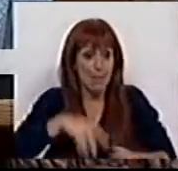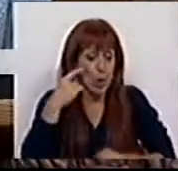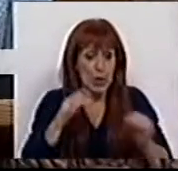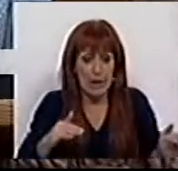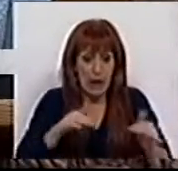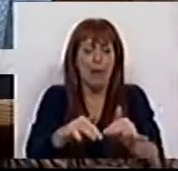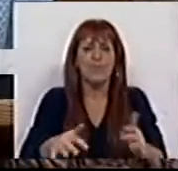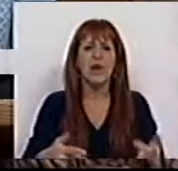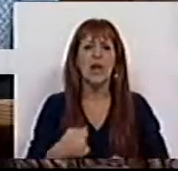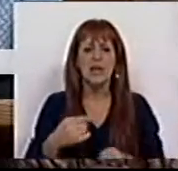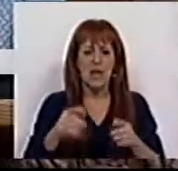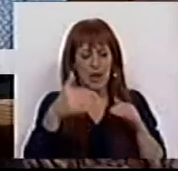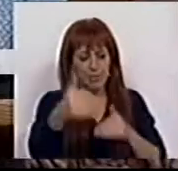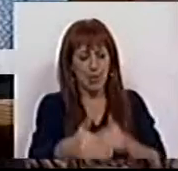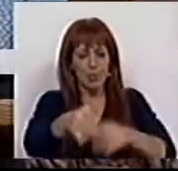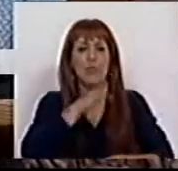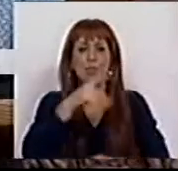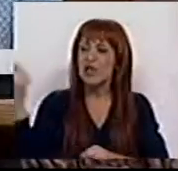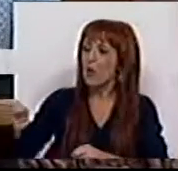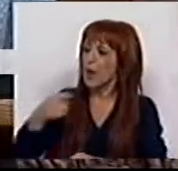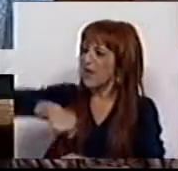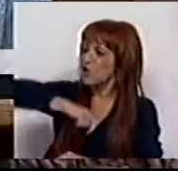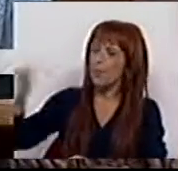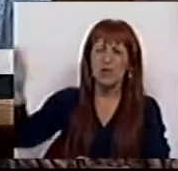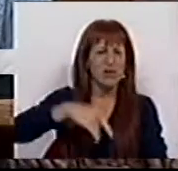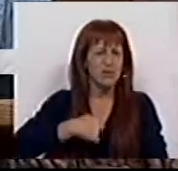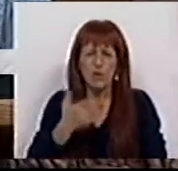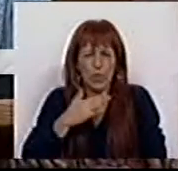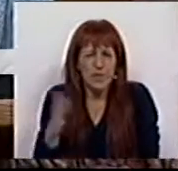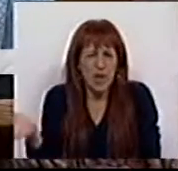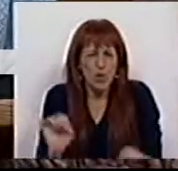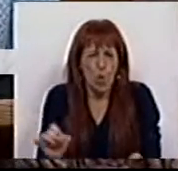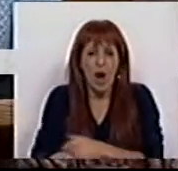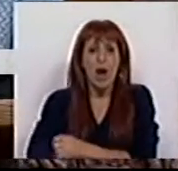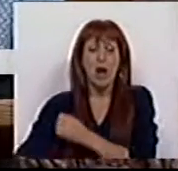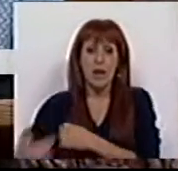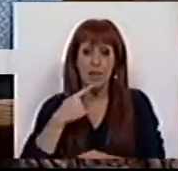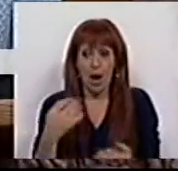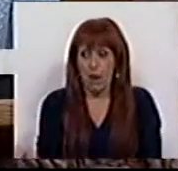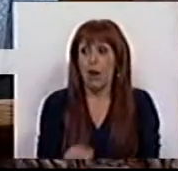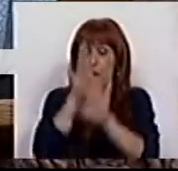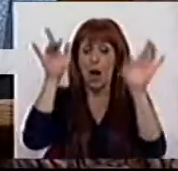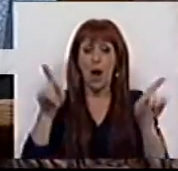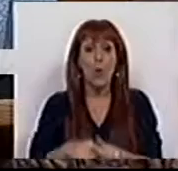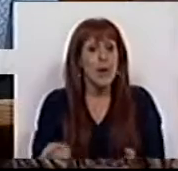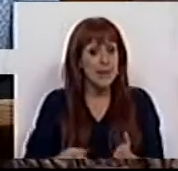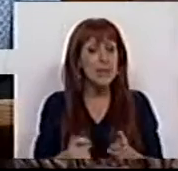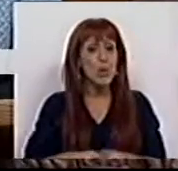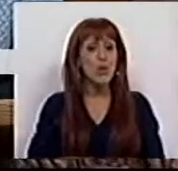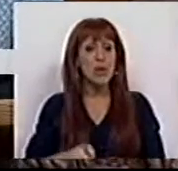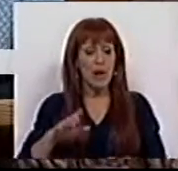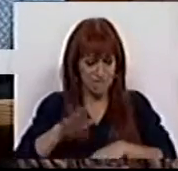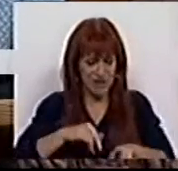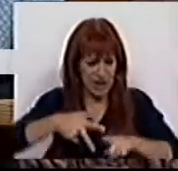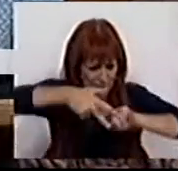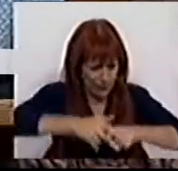procura. As composições alugadas à Espanha não são suficientes e torna-se evidente que é necessário